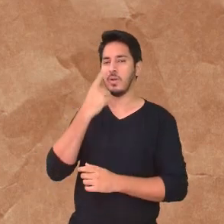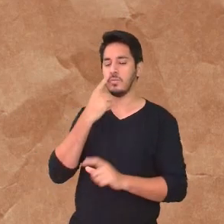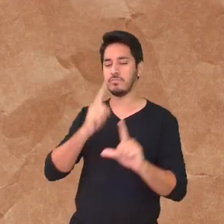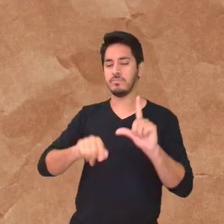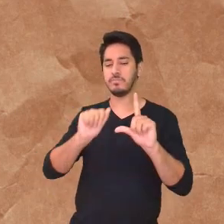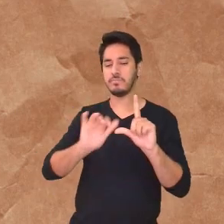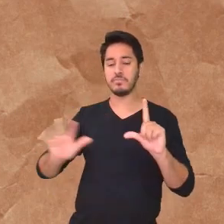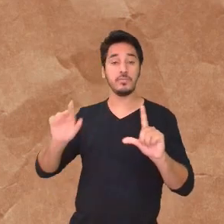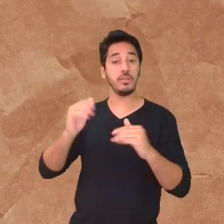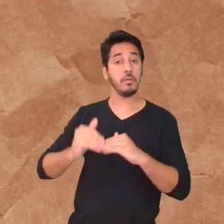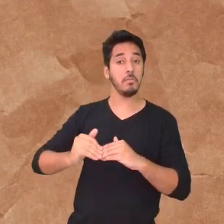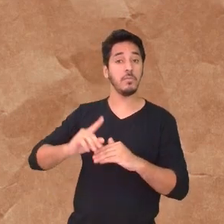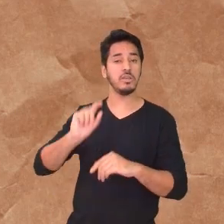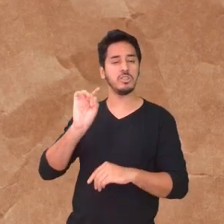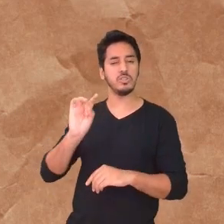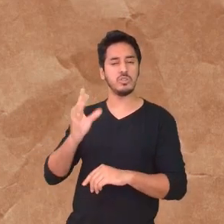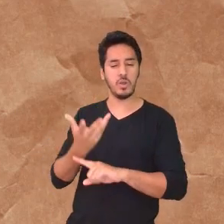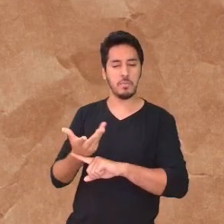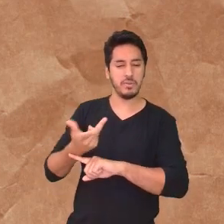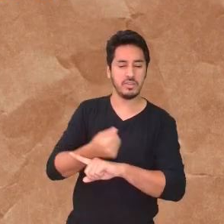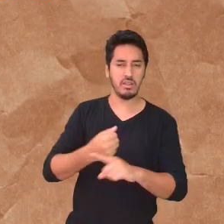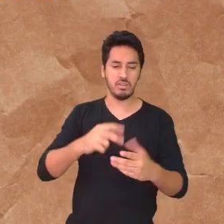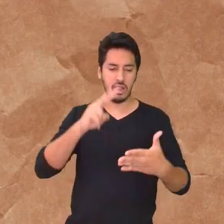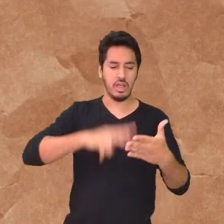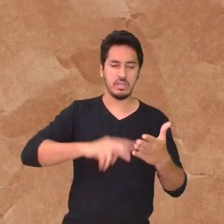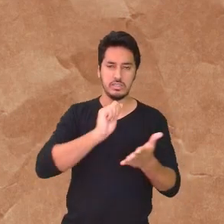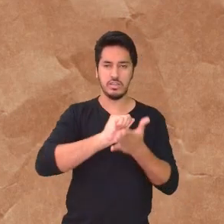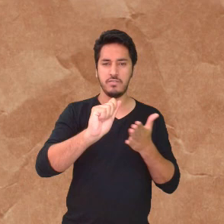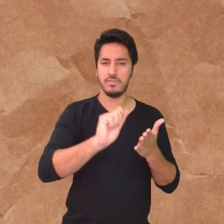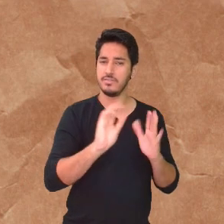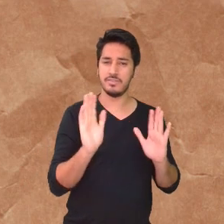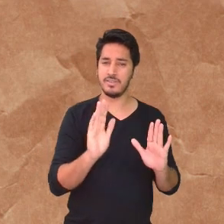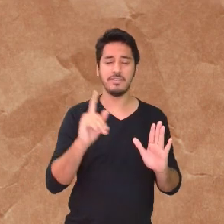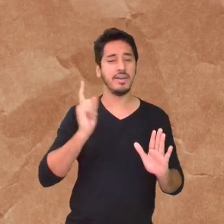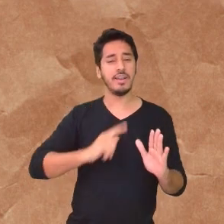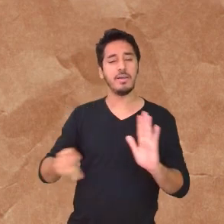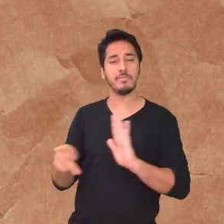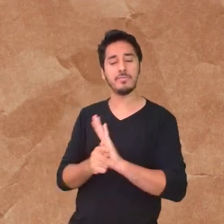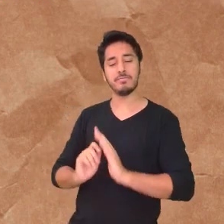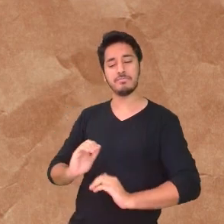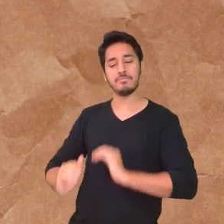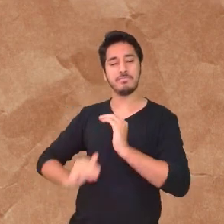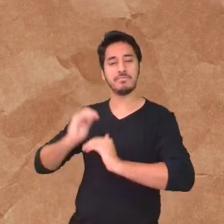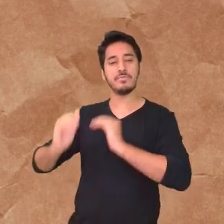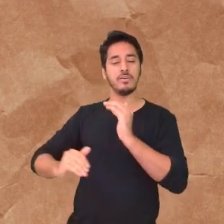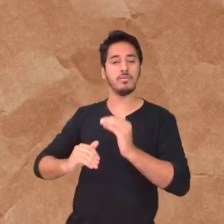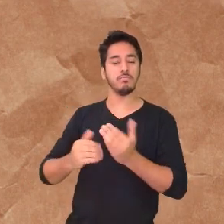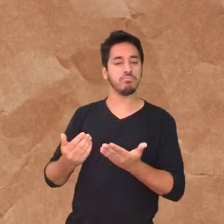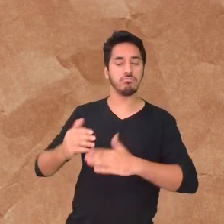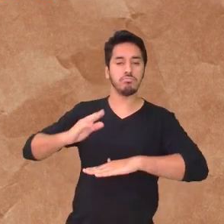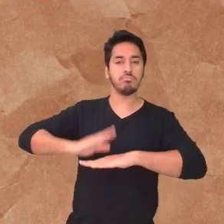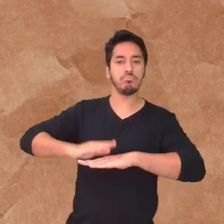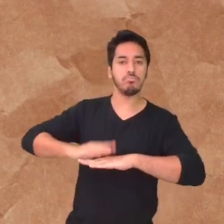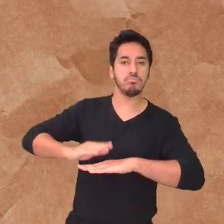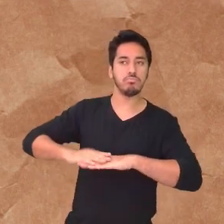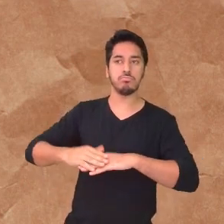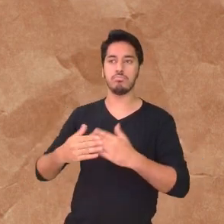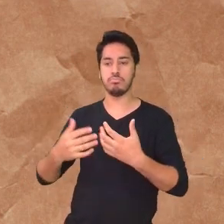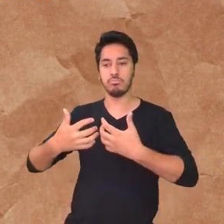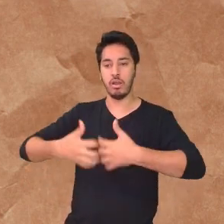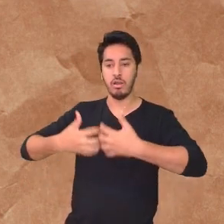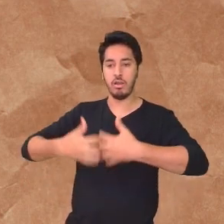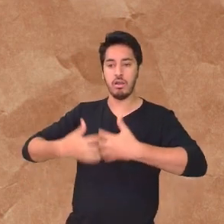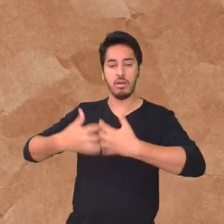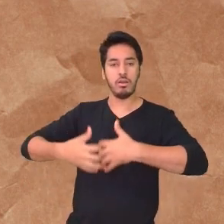letramento vai muito além da habilidade de ler e escrever. Por vezes, ela é desempenhada como uma atividade mecânica, limitando-se a